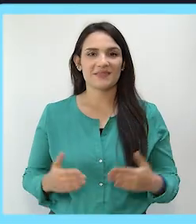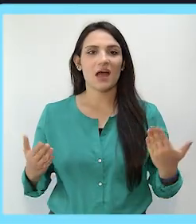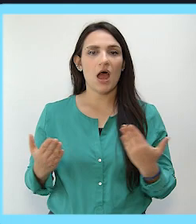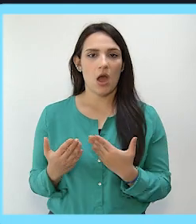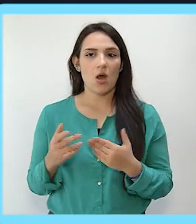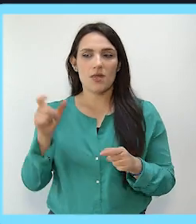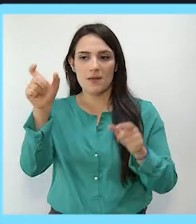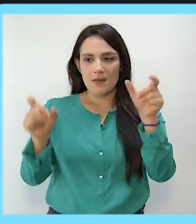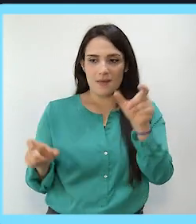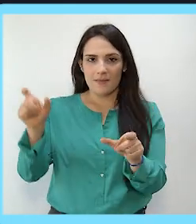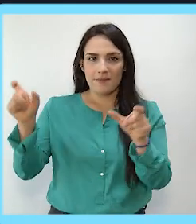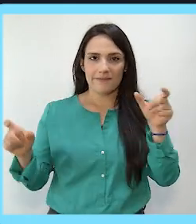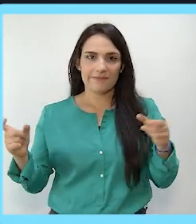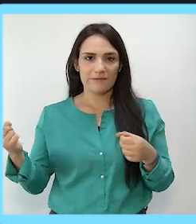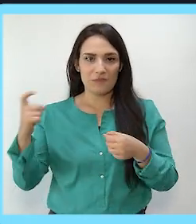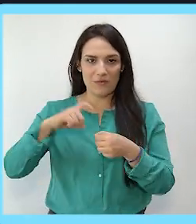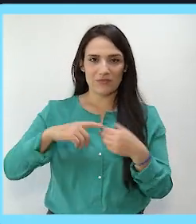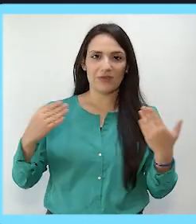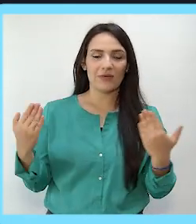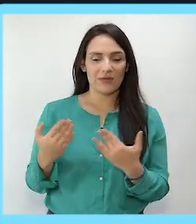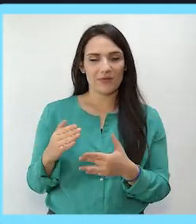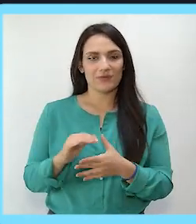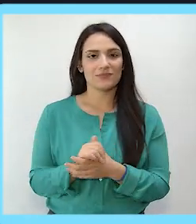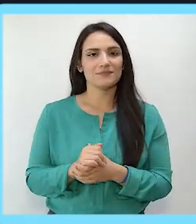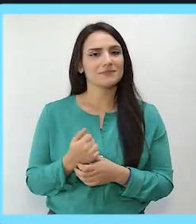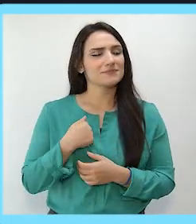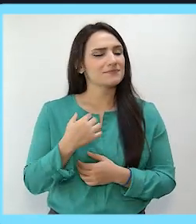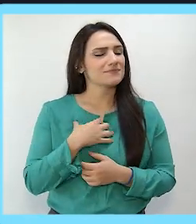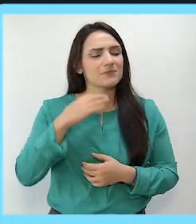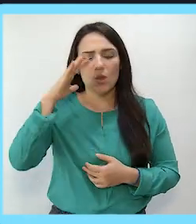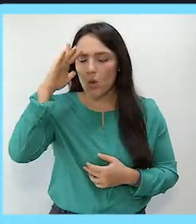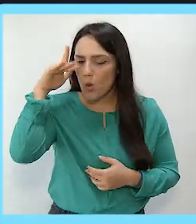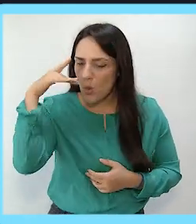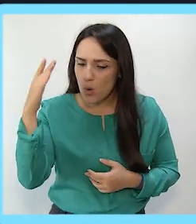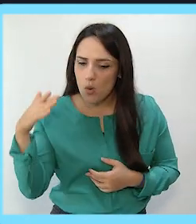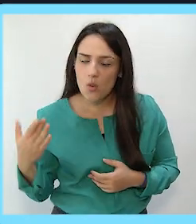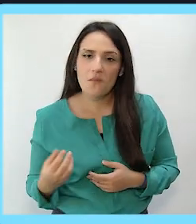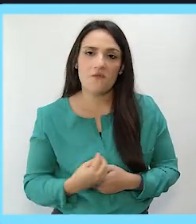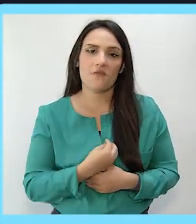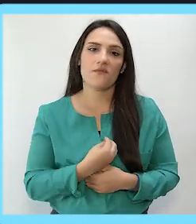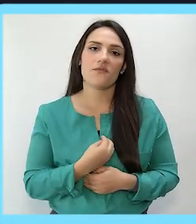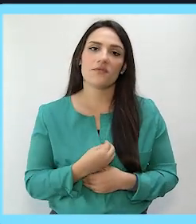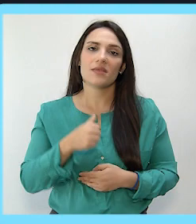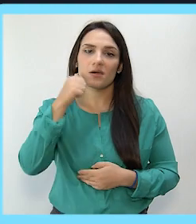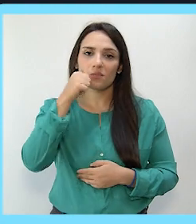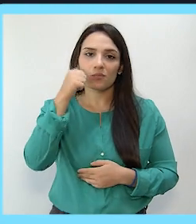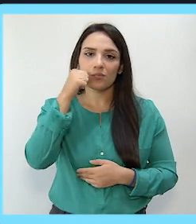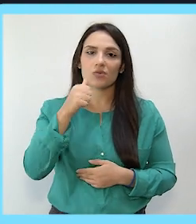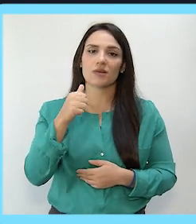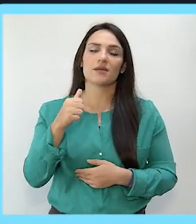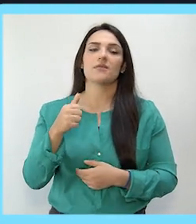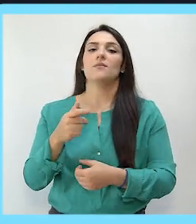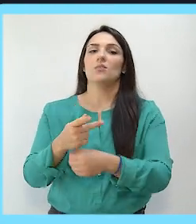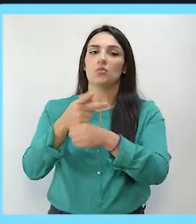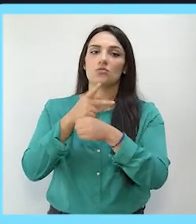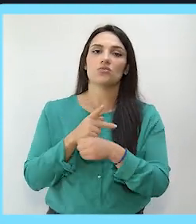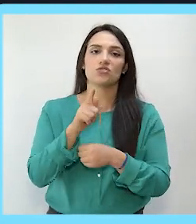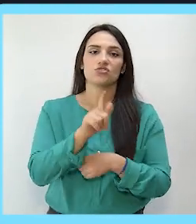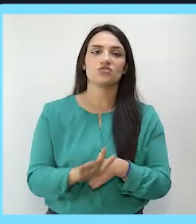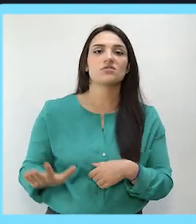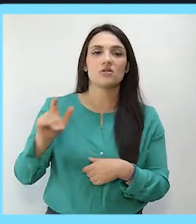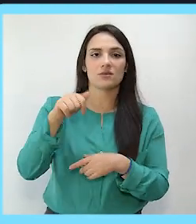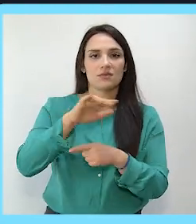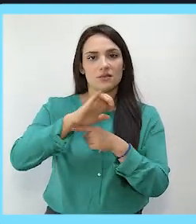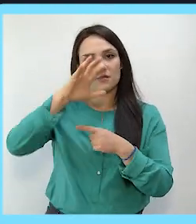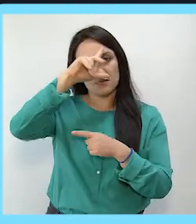Vamos lá, o programa Personalidades. Hoje, a gente muito honroso para o programa, recebendo a